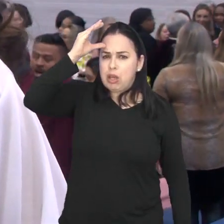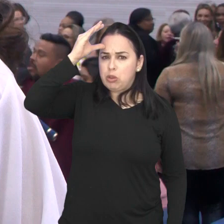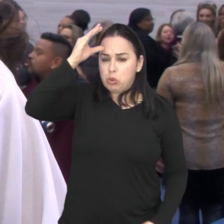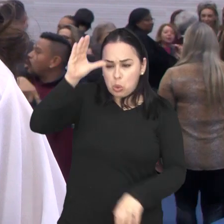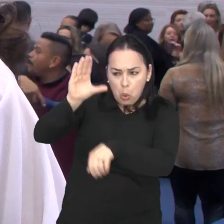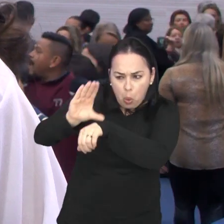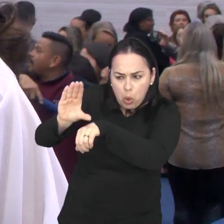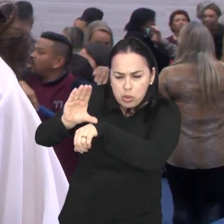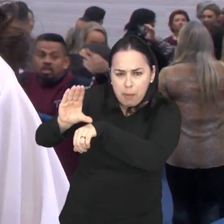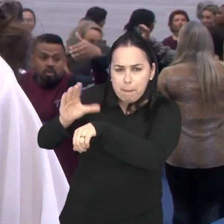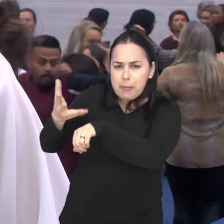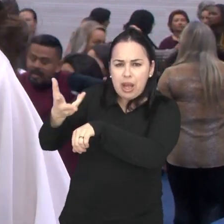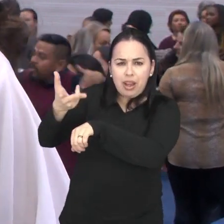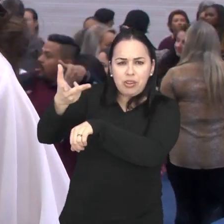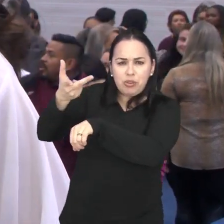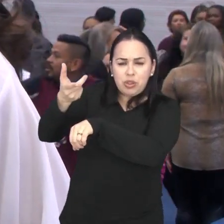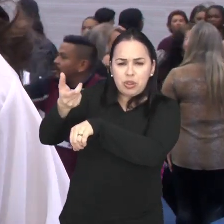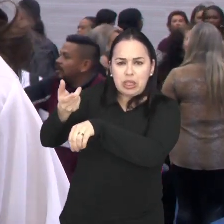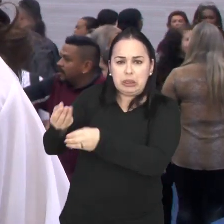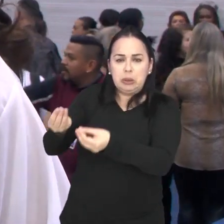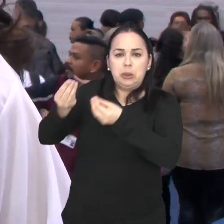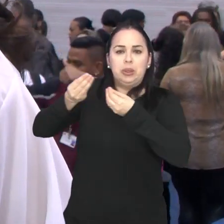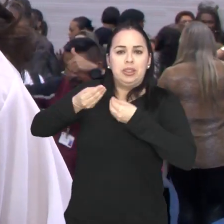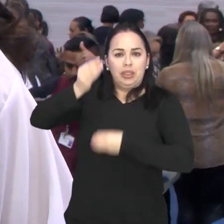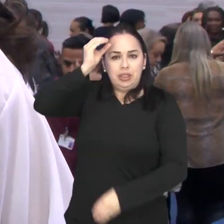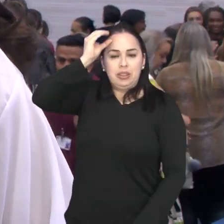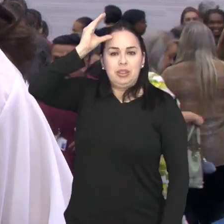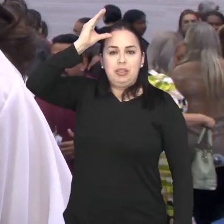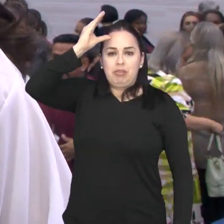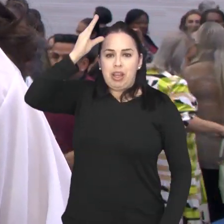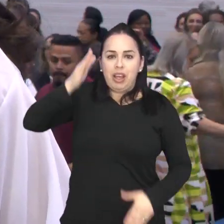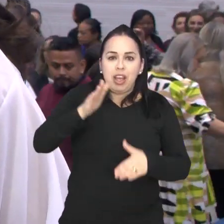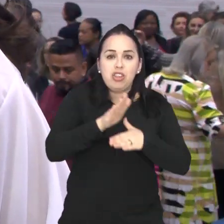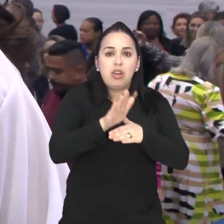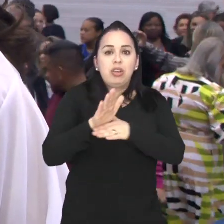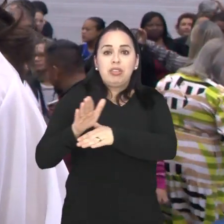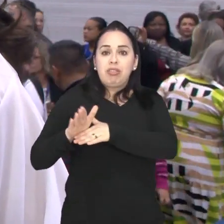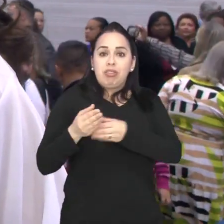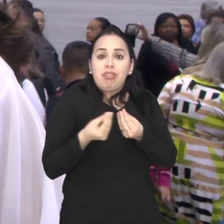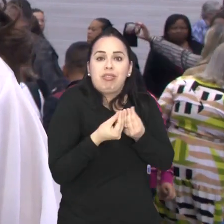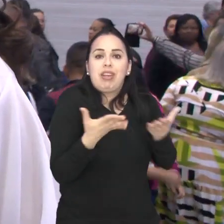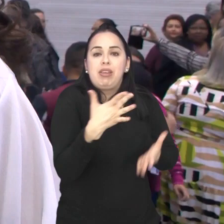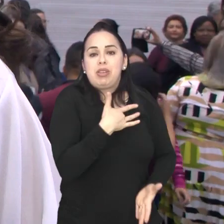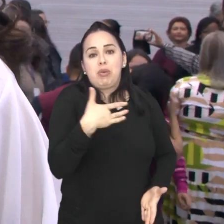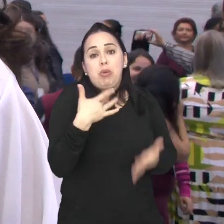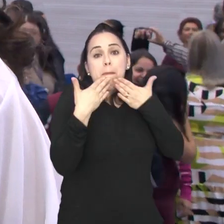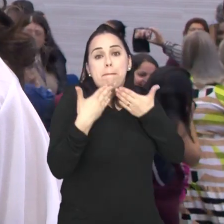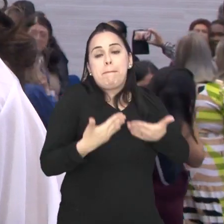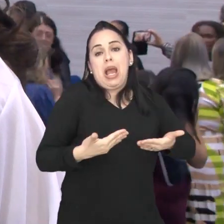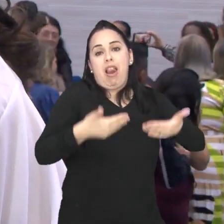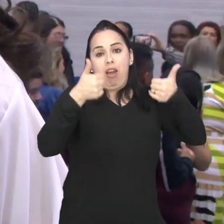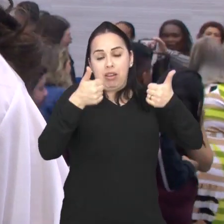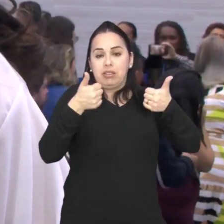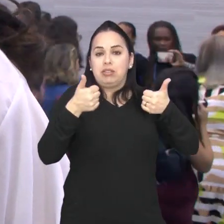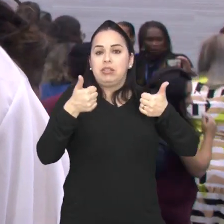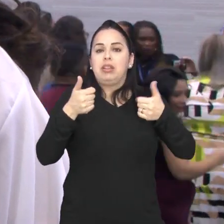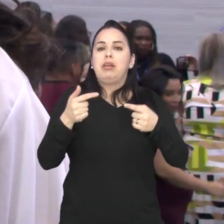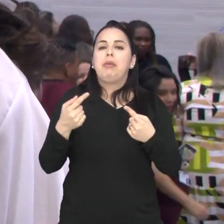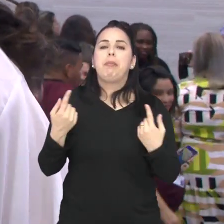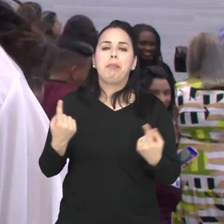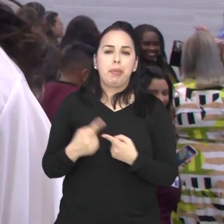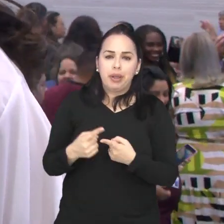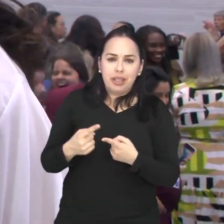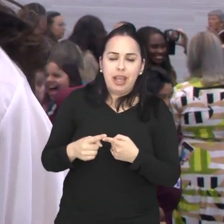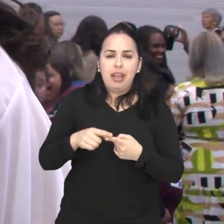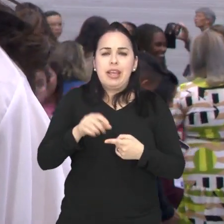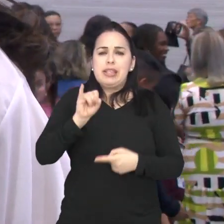curso maravilhoso, com a saúde com a gente, com certeza vai repercutir numa melhor saúde para a nossa população, porque